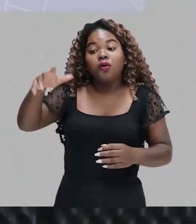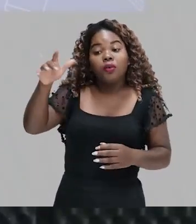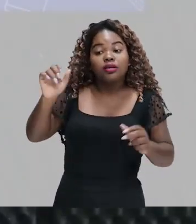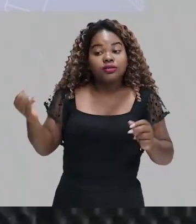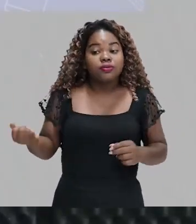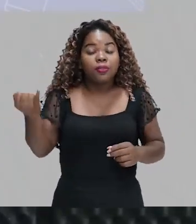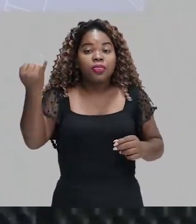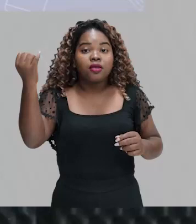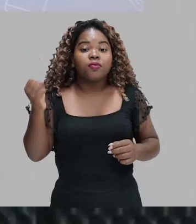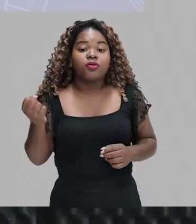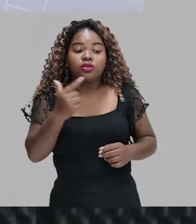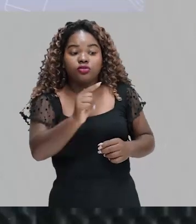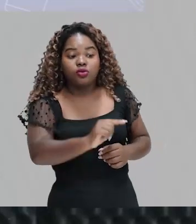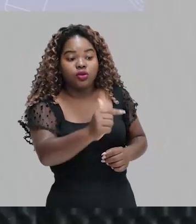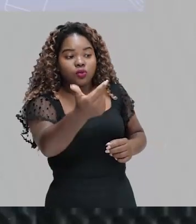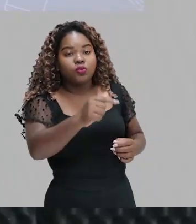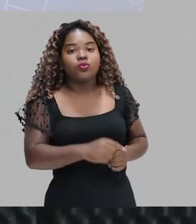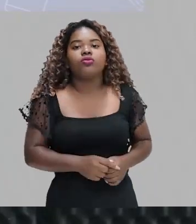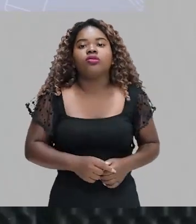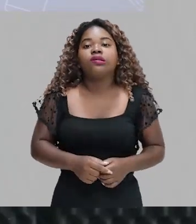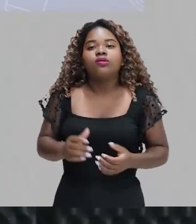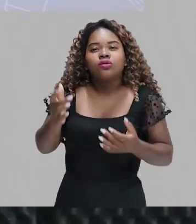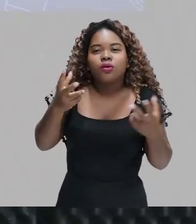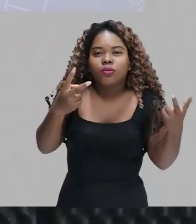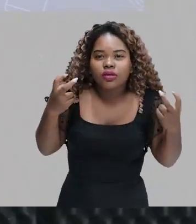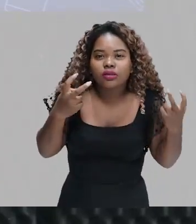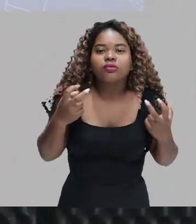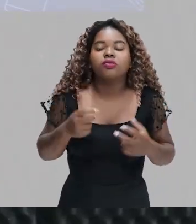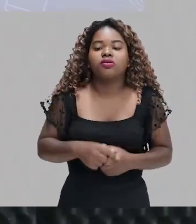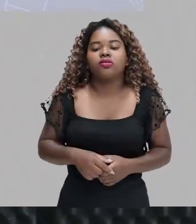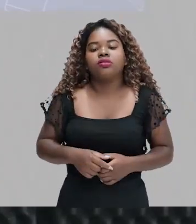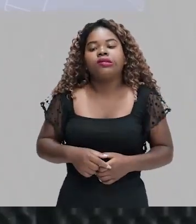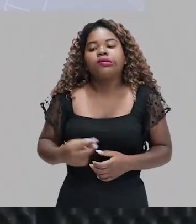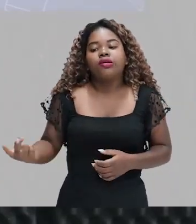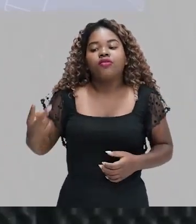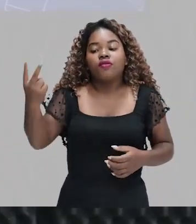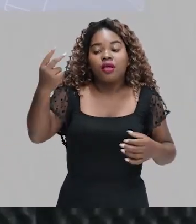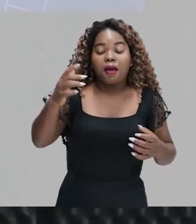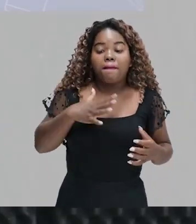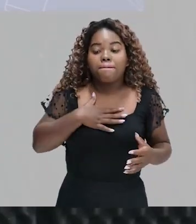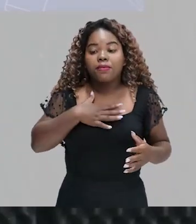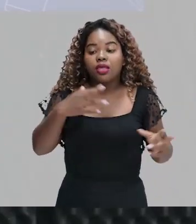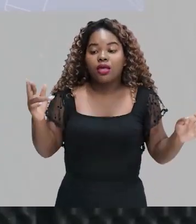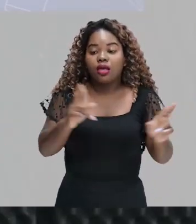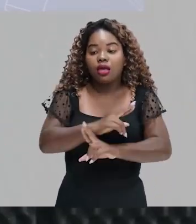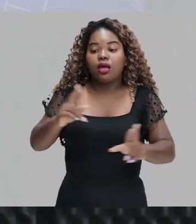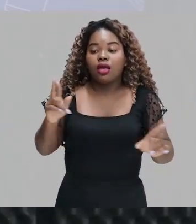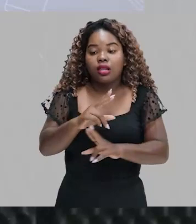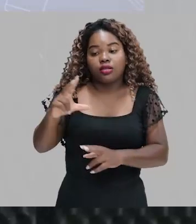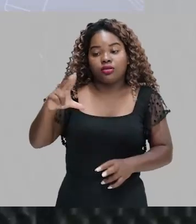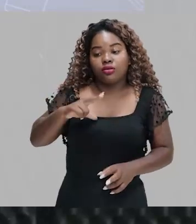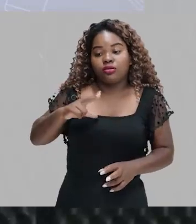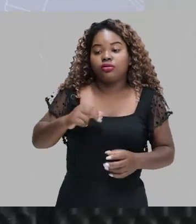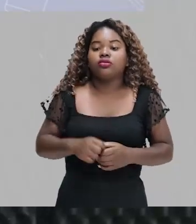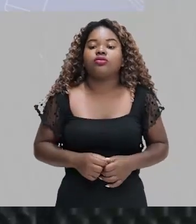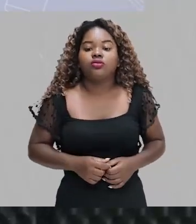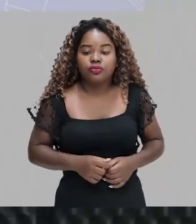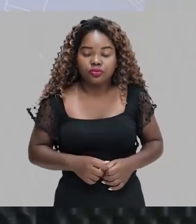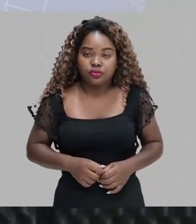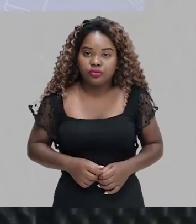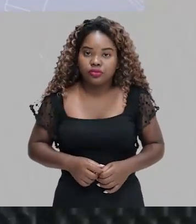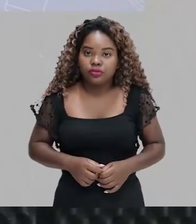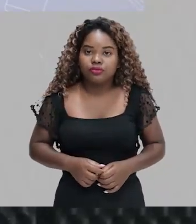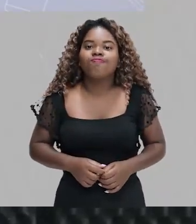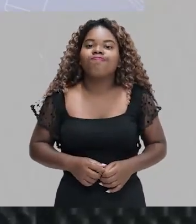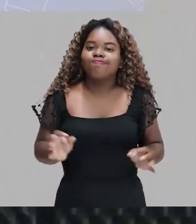do que qualquer outra coisa, e eu começo a perceber que eu valorizar as minhas relações pessoais, o ser humano como, em si, o que ele